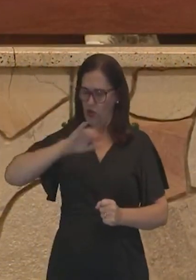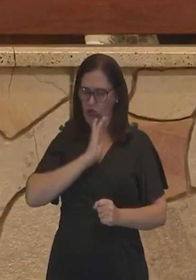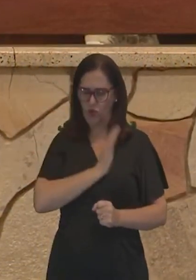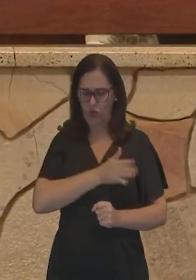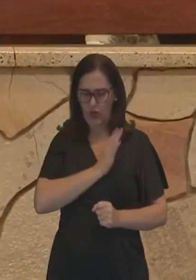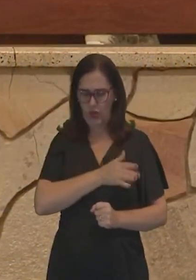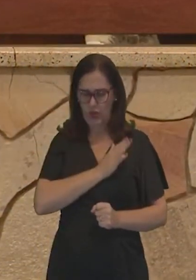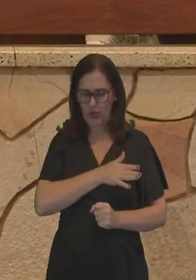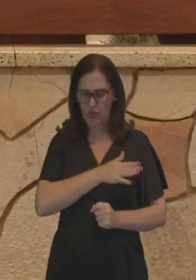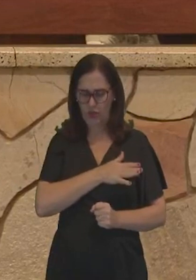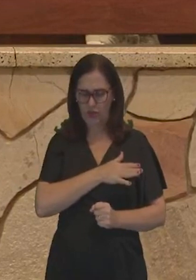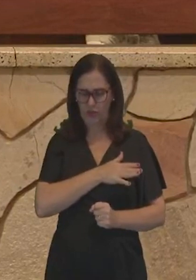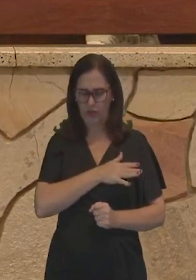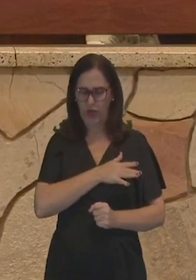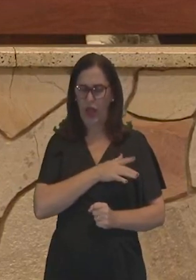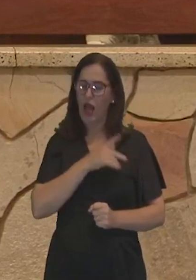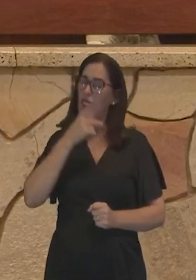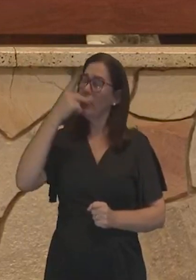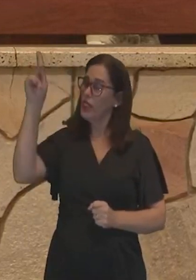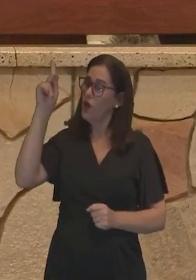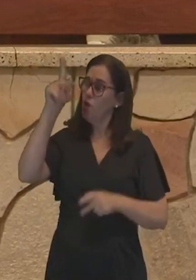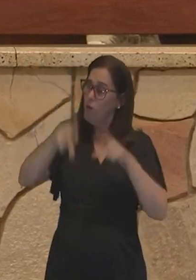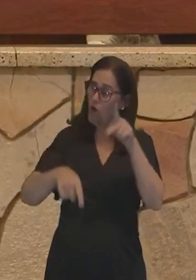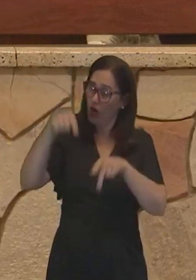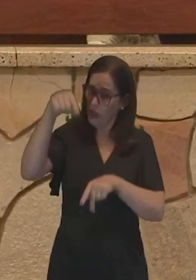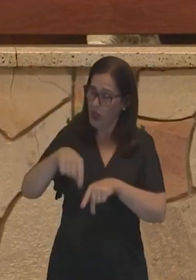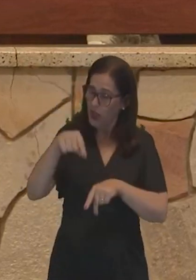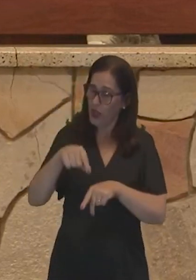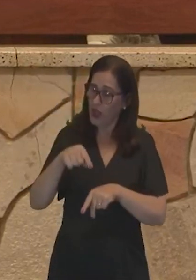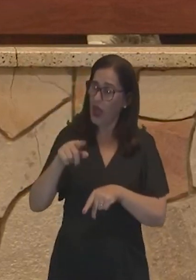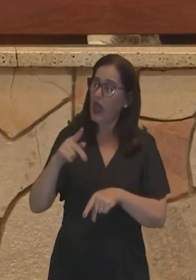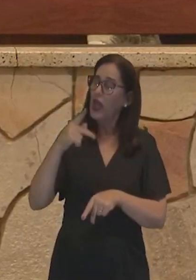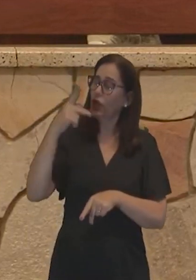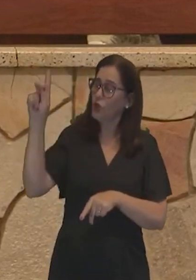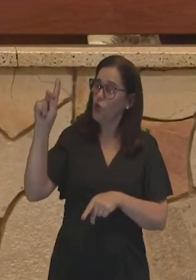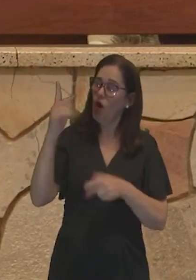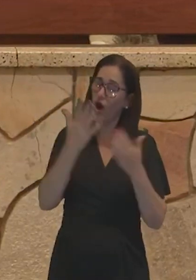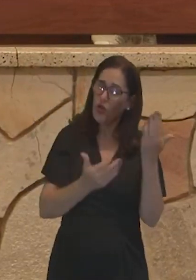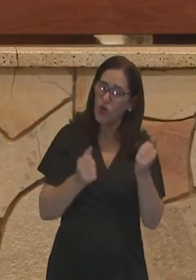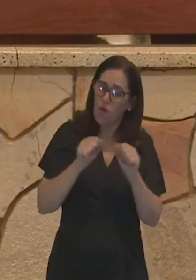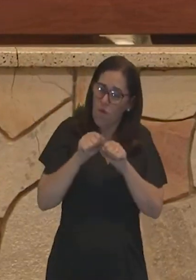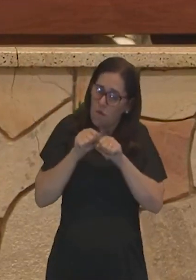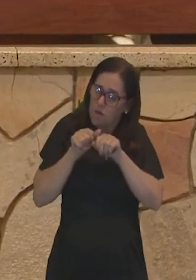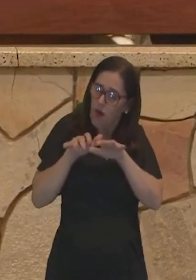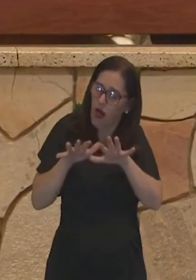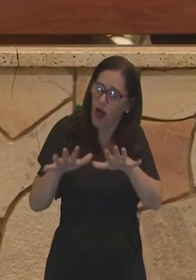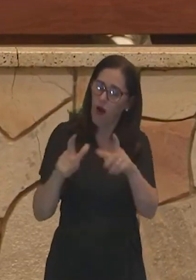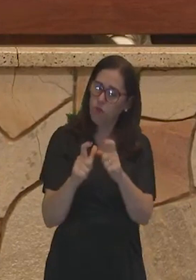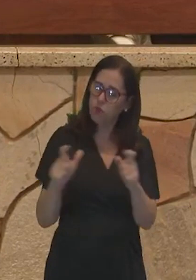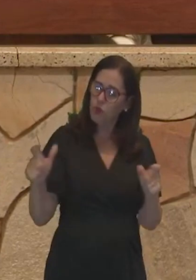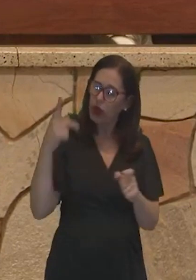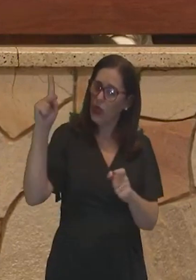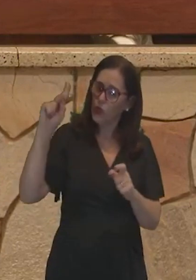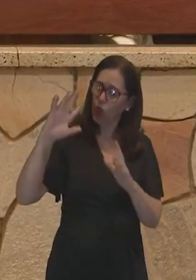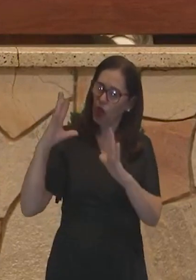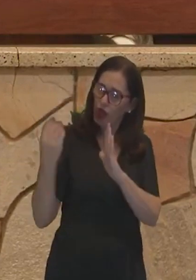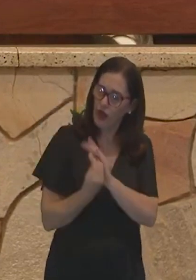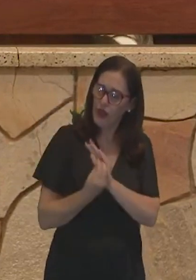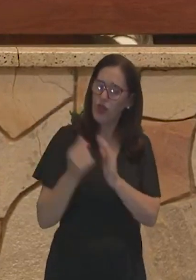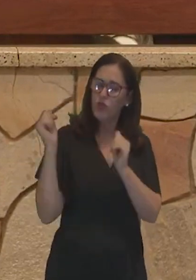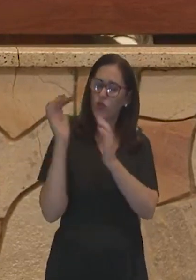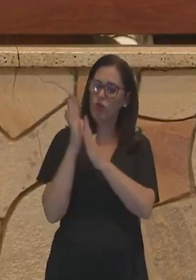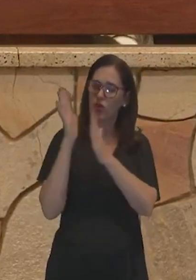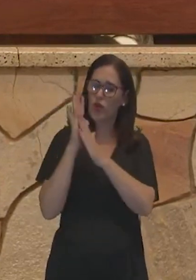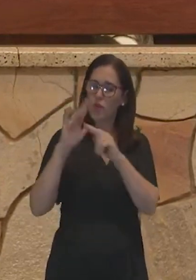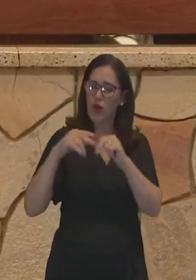coração. Teu é o povo que está aqui, Tua, Pai, esta juventude imensa, Pai, que tem na Tua igreja, que nós Te louvamos